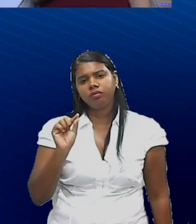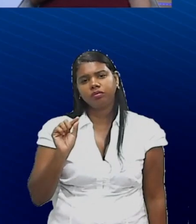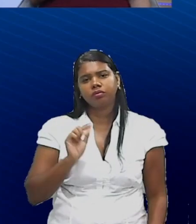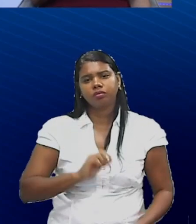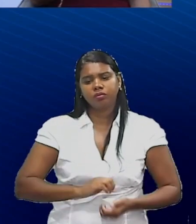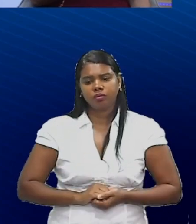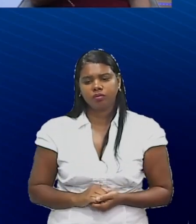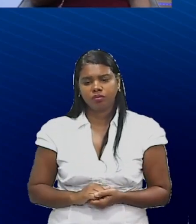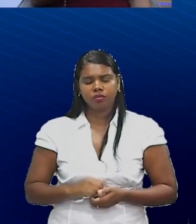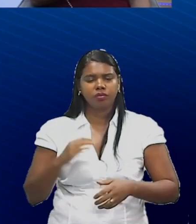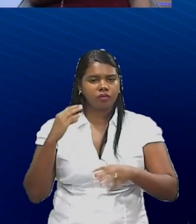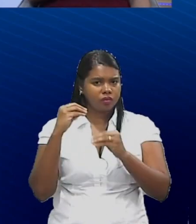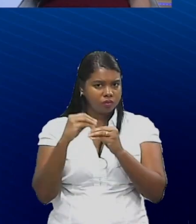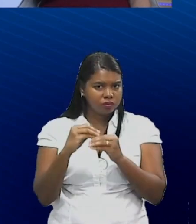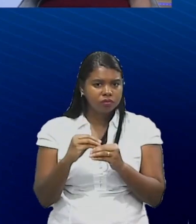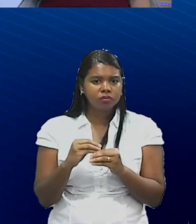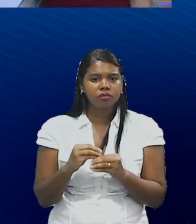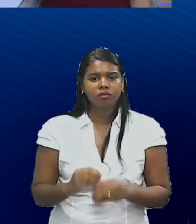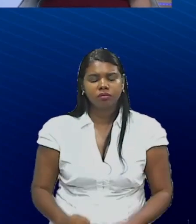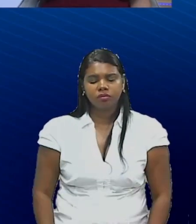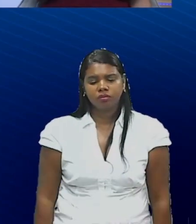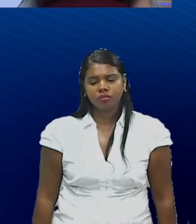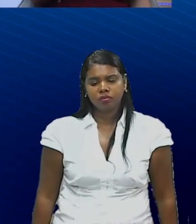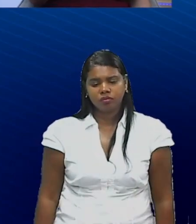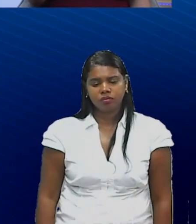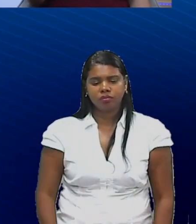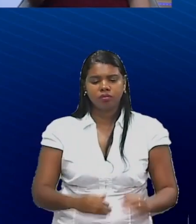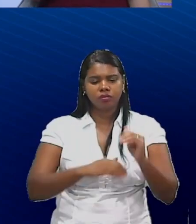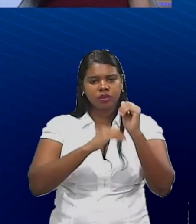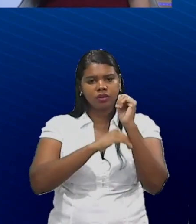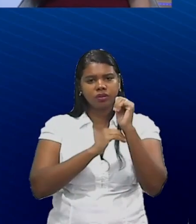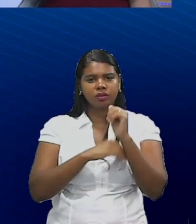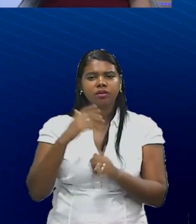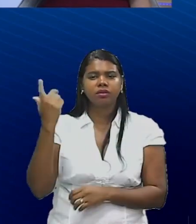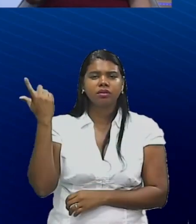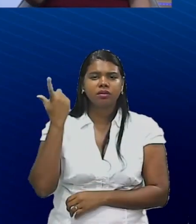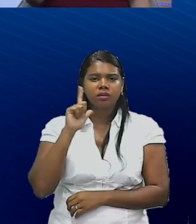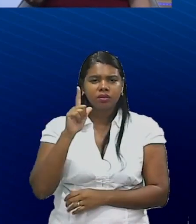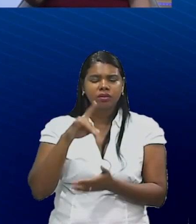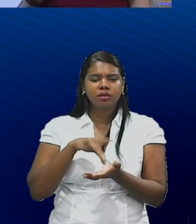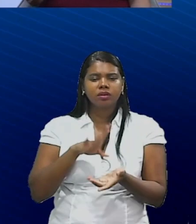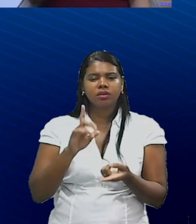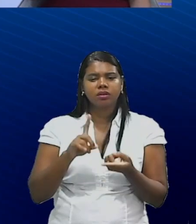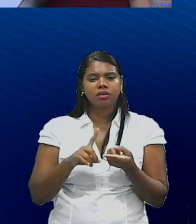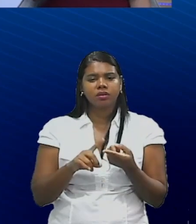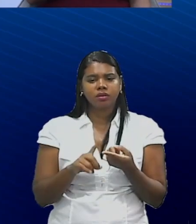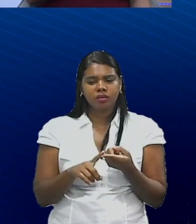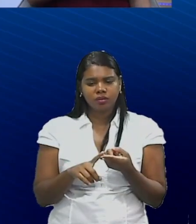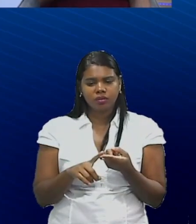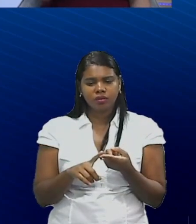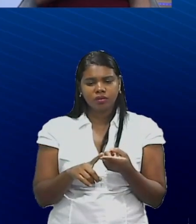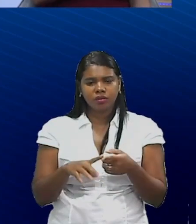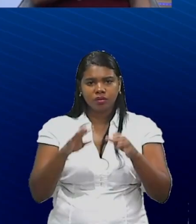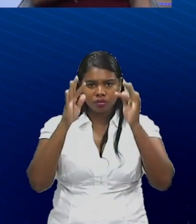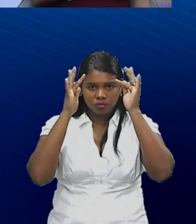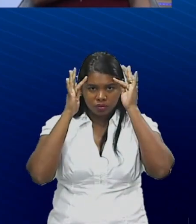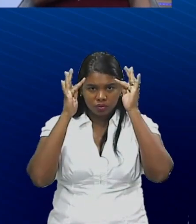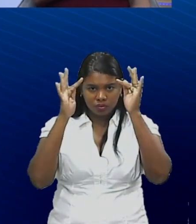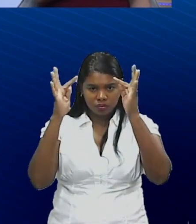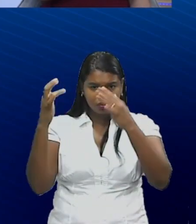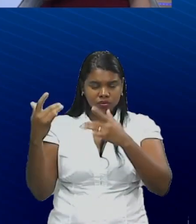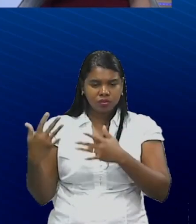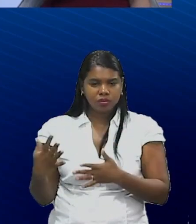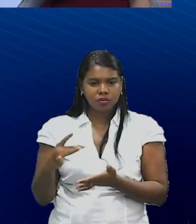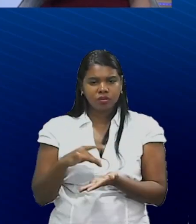estejam engajados. Então, o grande segredo da conquista do cliente externo e de sua fidelização, que a gente falou